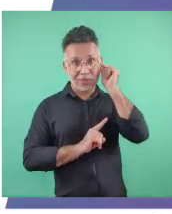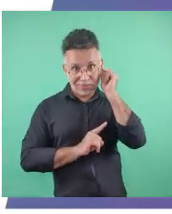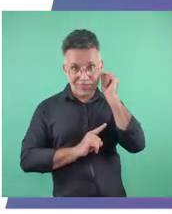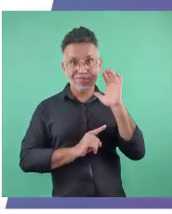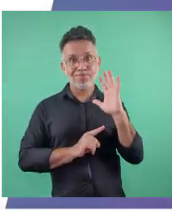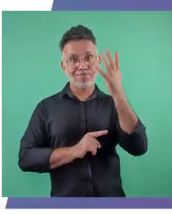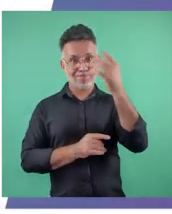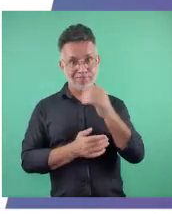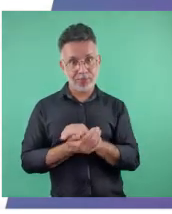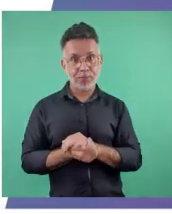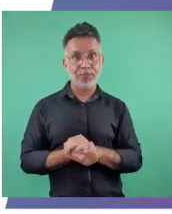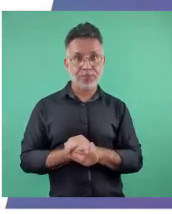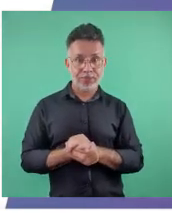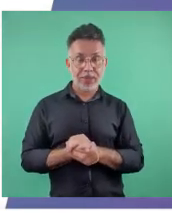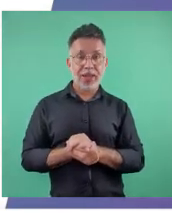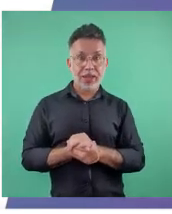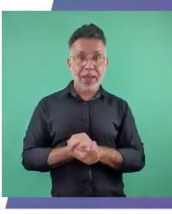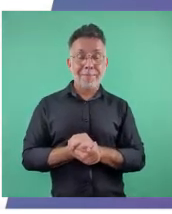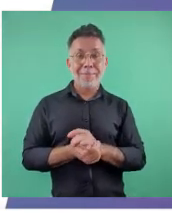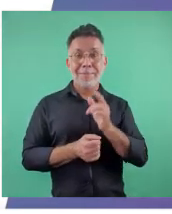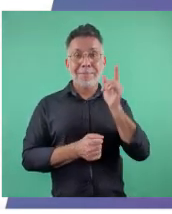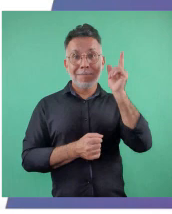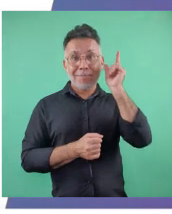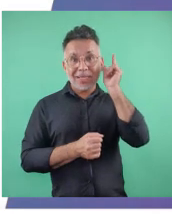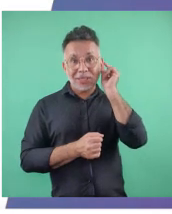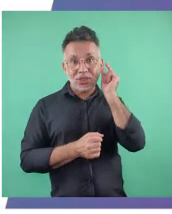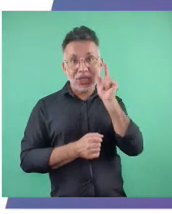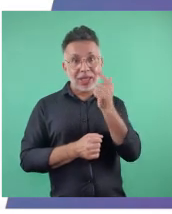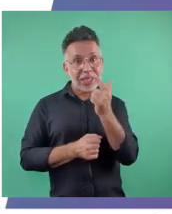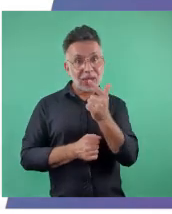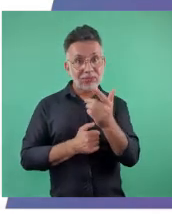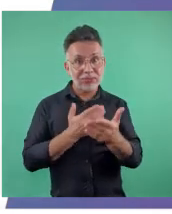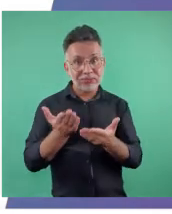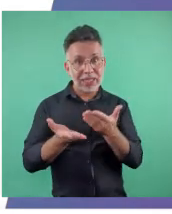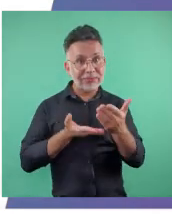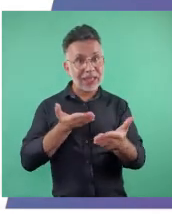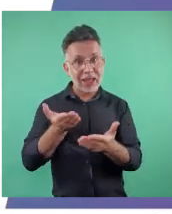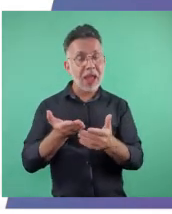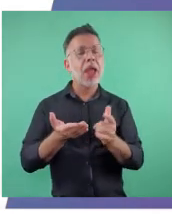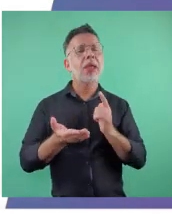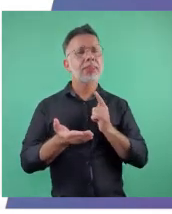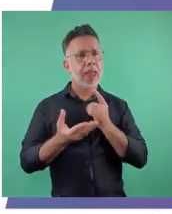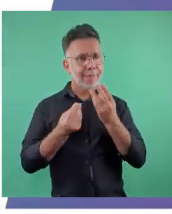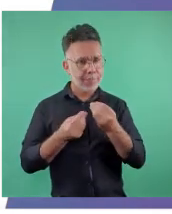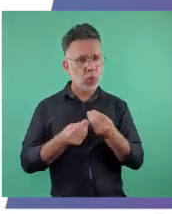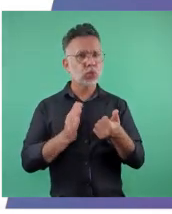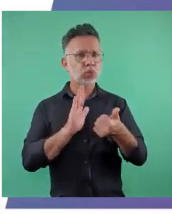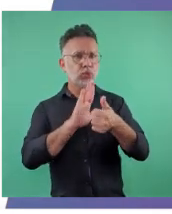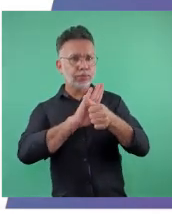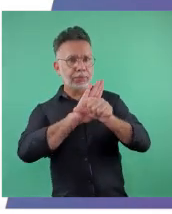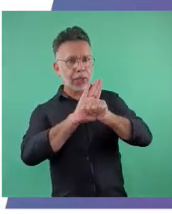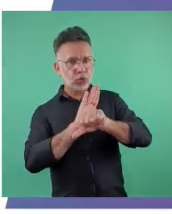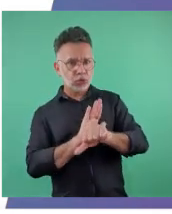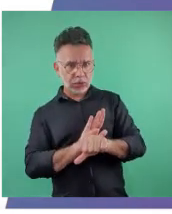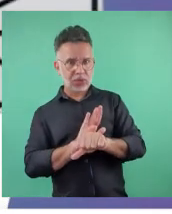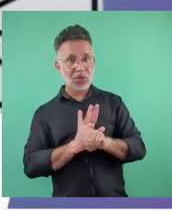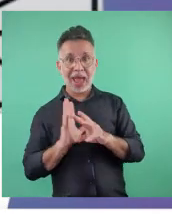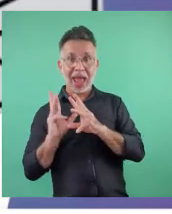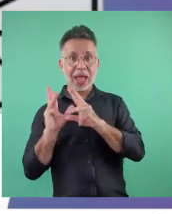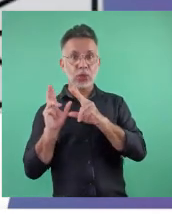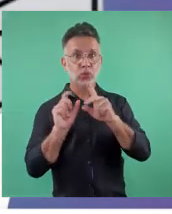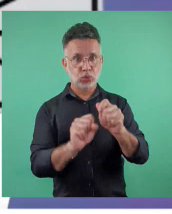perda auditiva não tratada causa muito prejuízo, inclusive a todos do